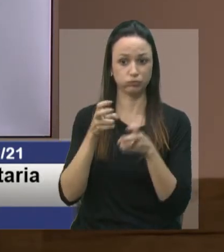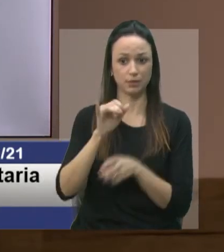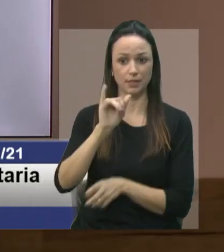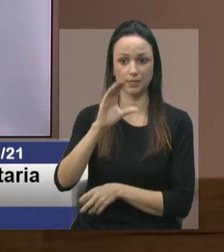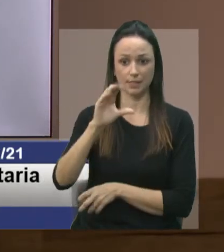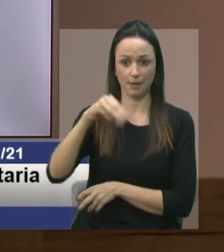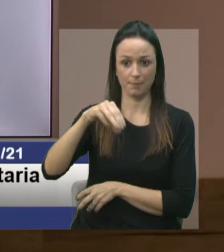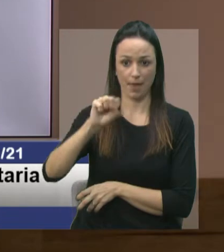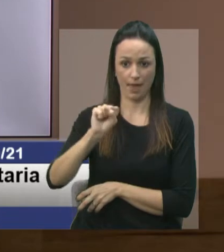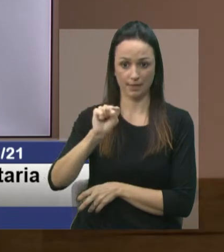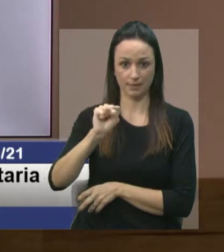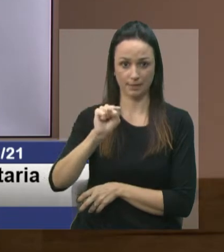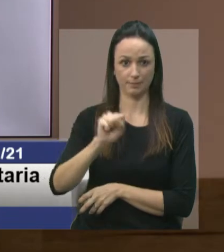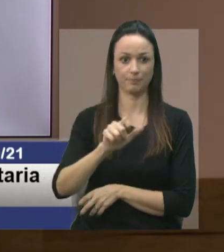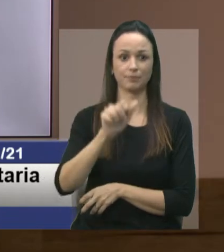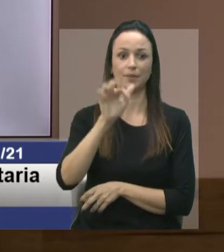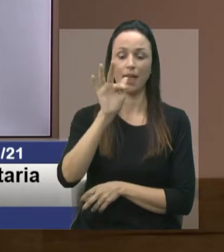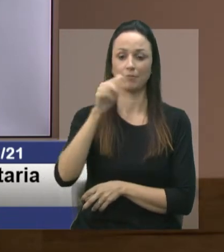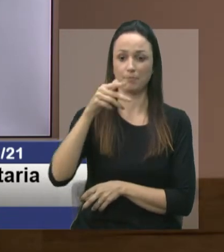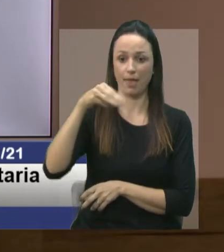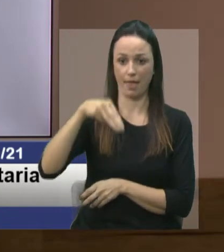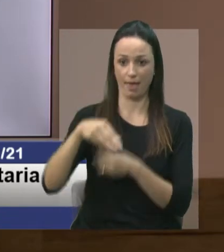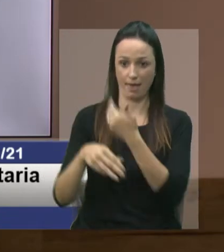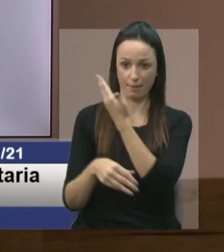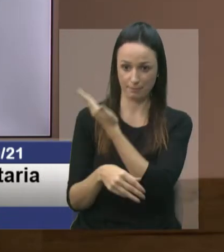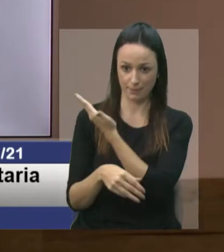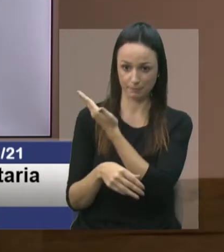ICMS, o FPM,